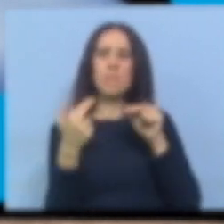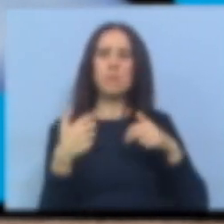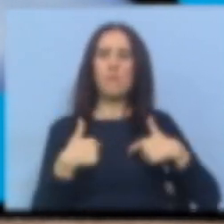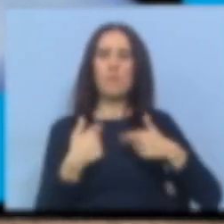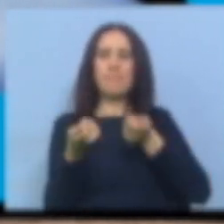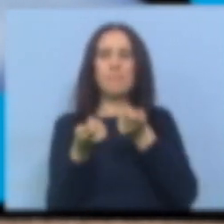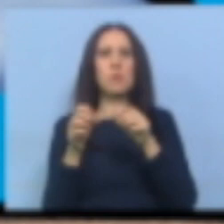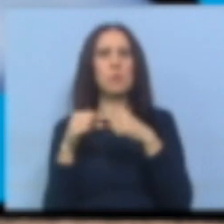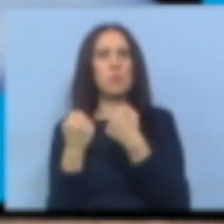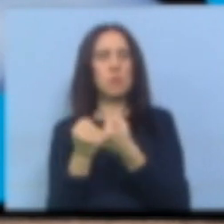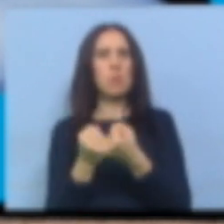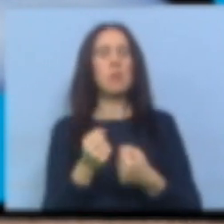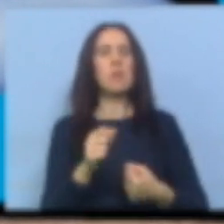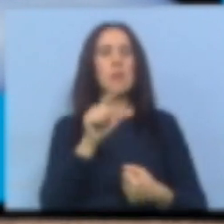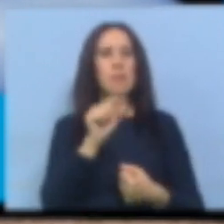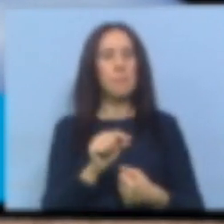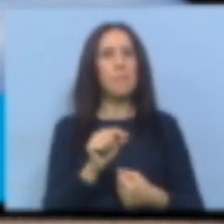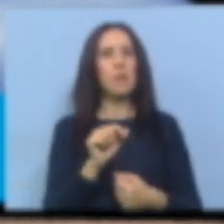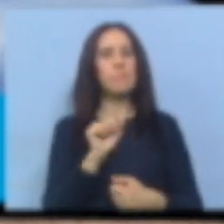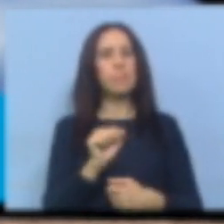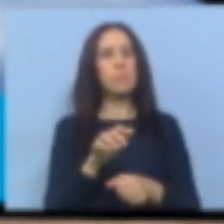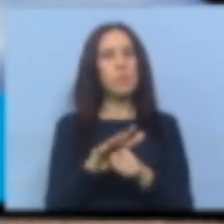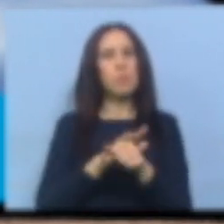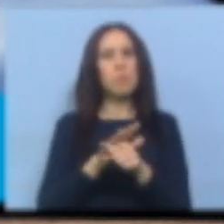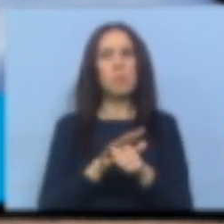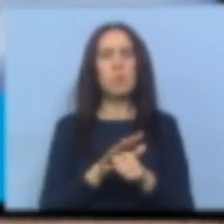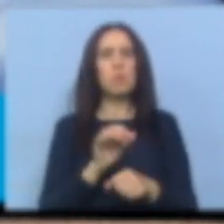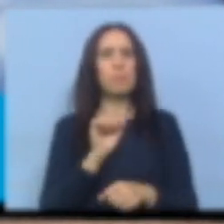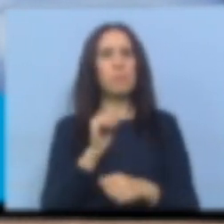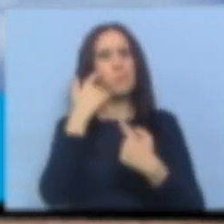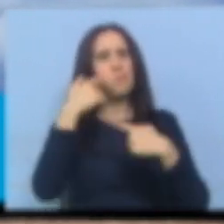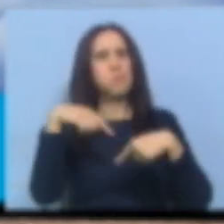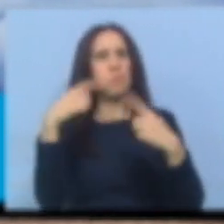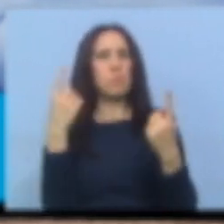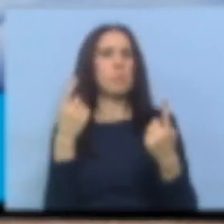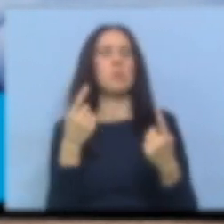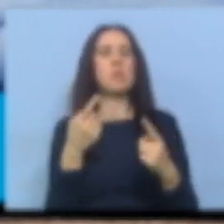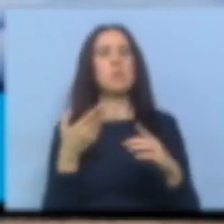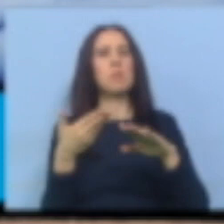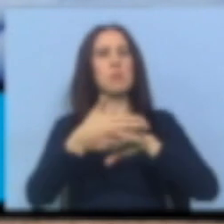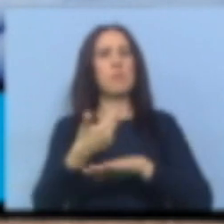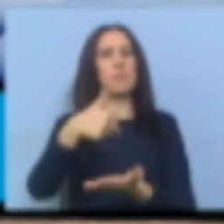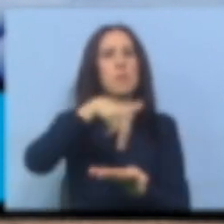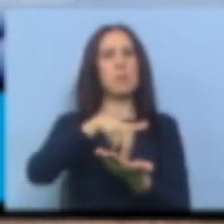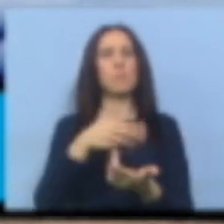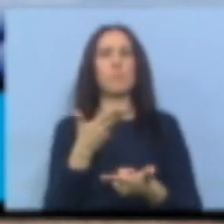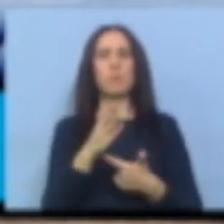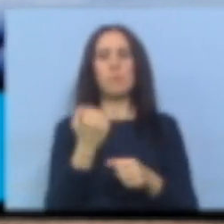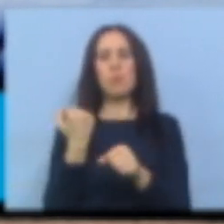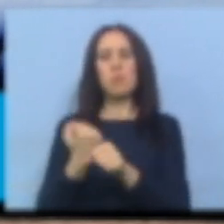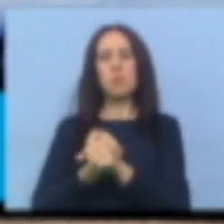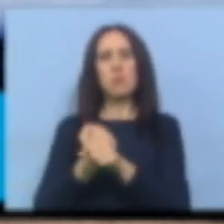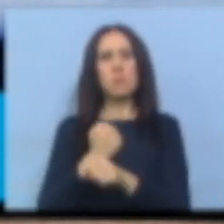social, também em domínios até de intervenção pública, como, por exemplo, as atividades que se